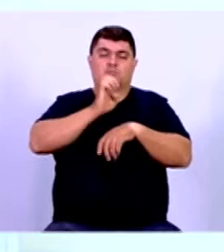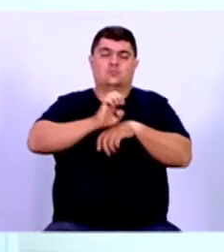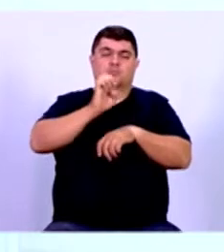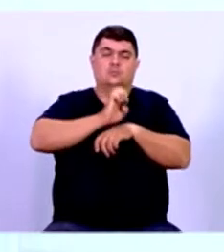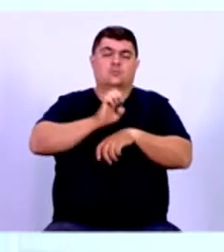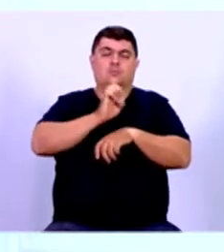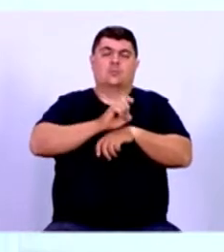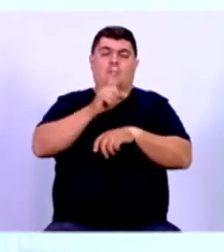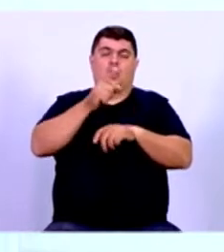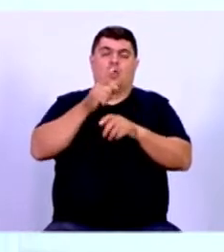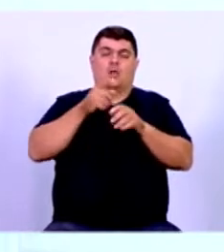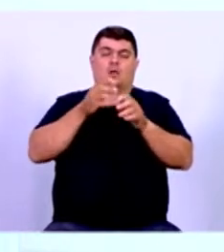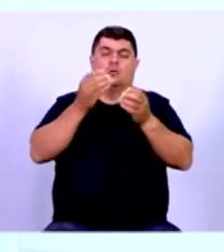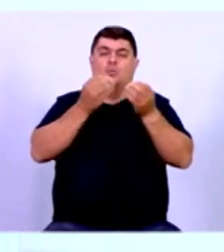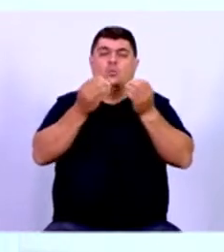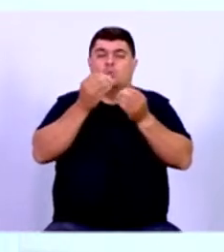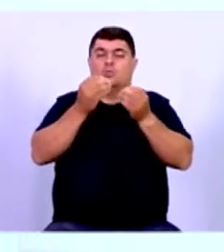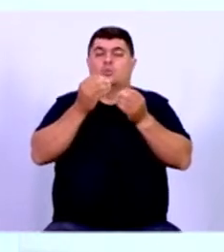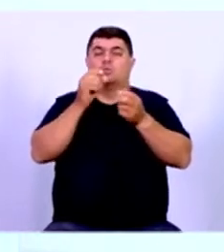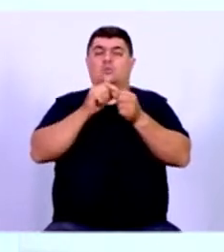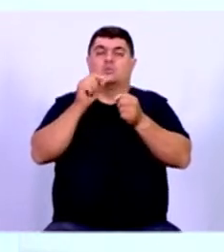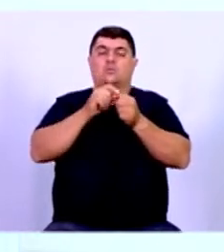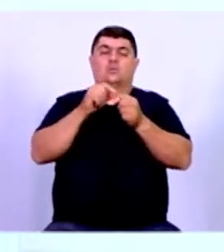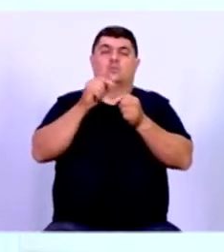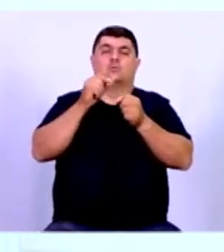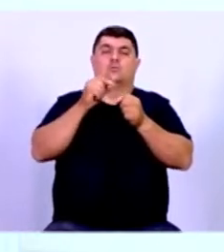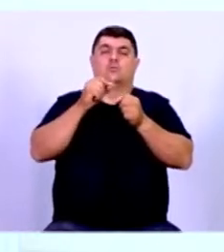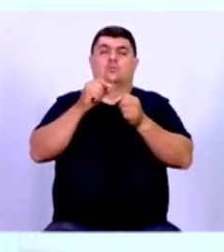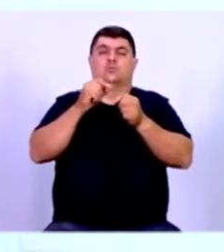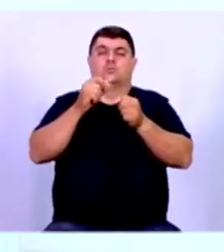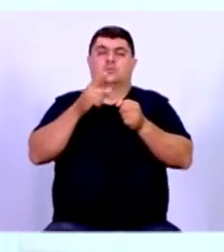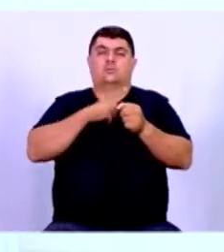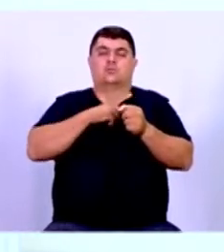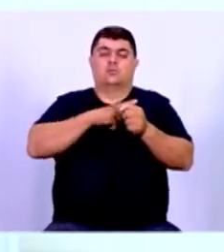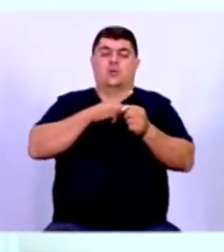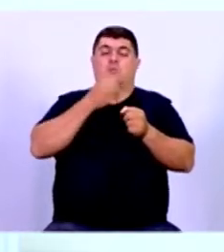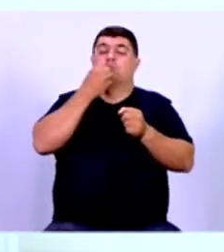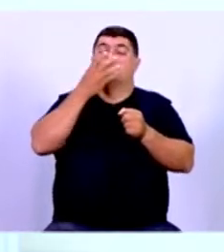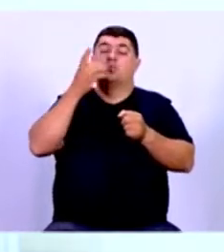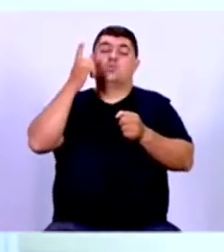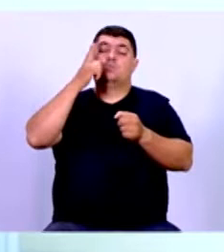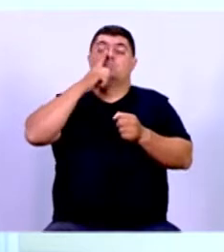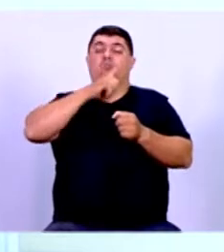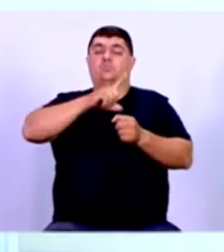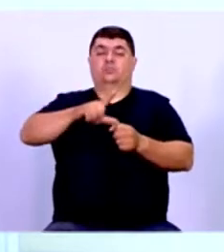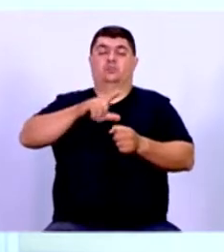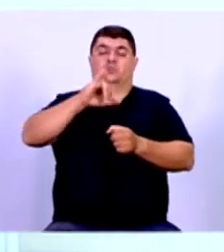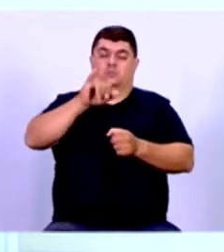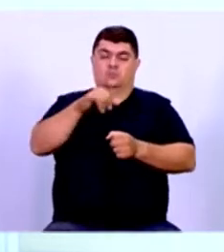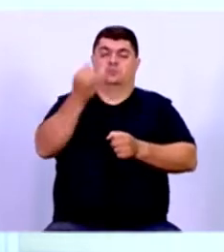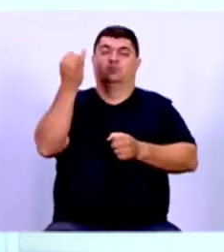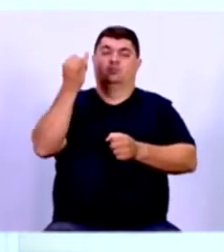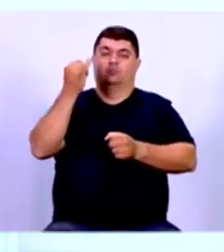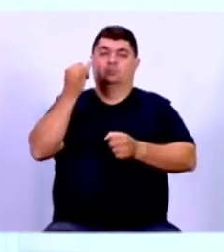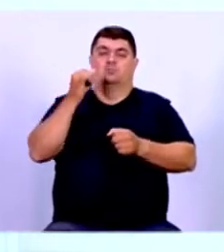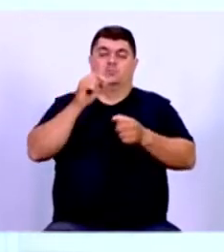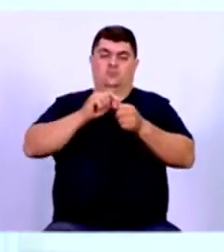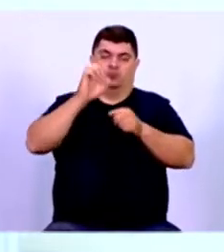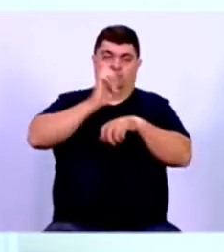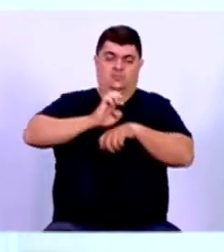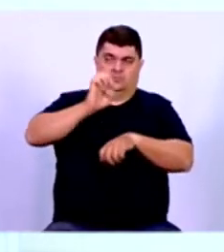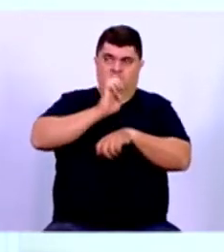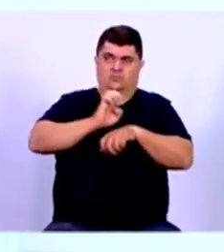uma porta de oportunidades. Né? Então, vale a pena aproveitar e bem realizar